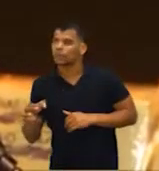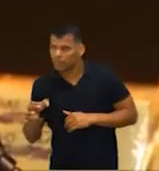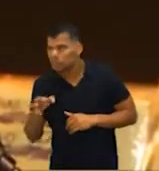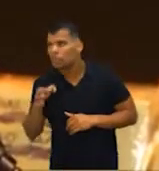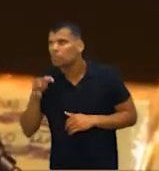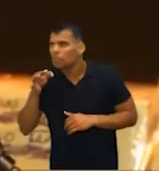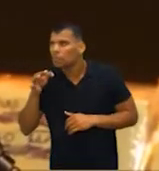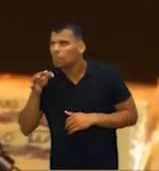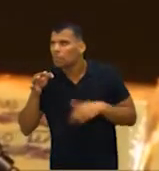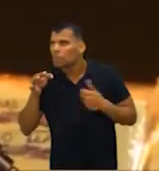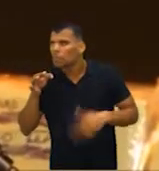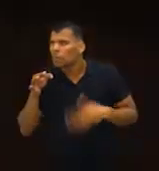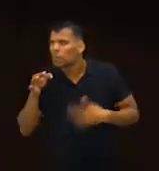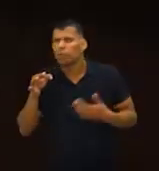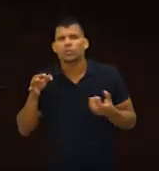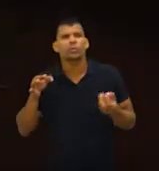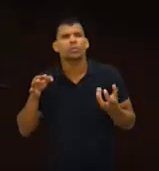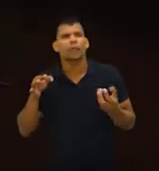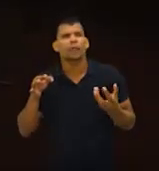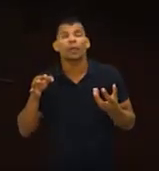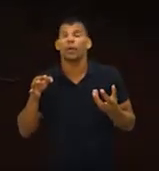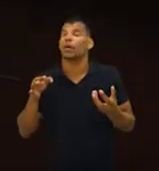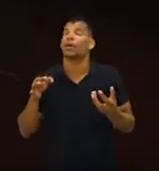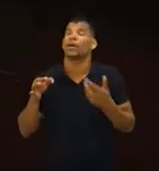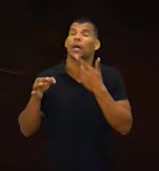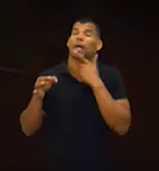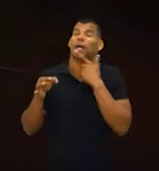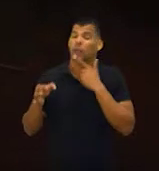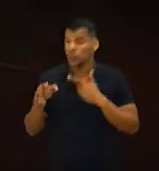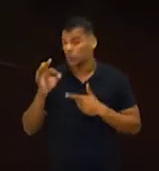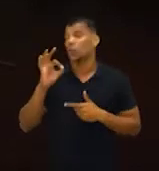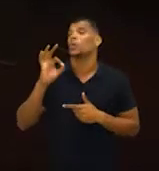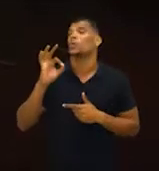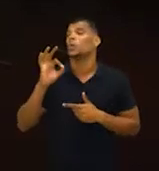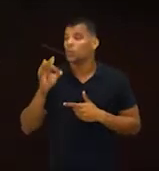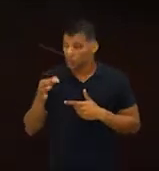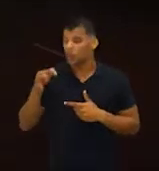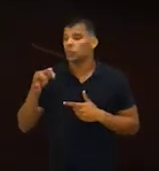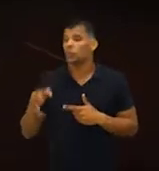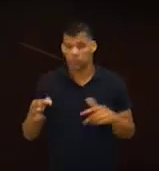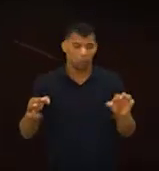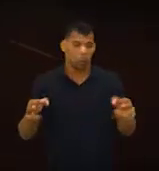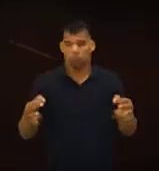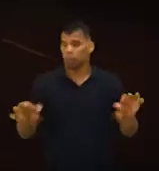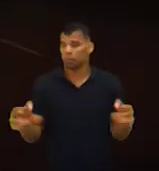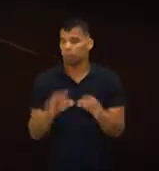brindando cerveja, como se fosse champanhe.